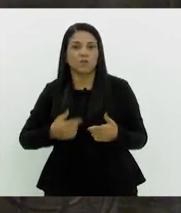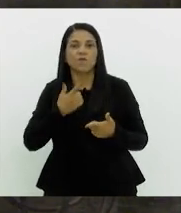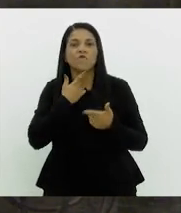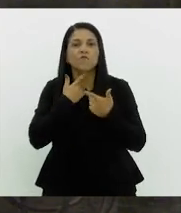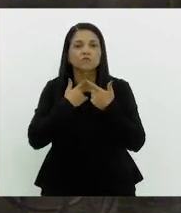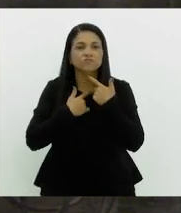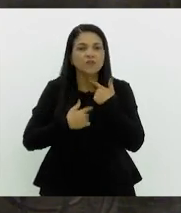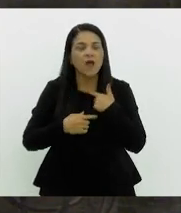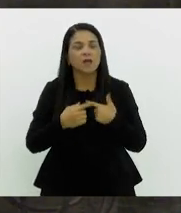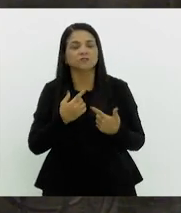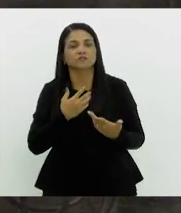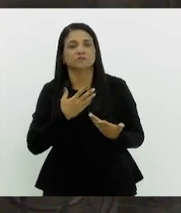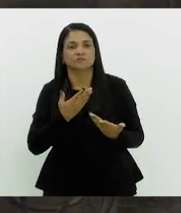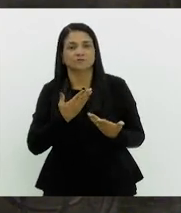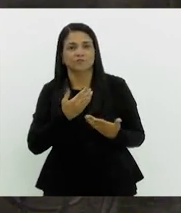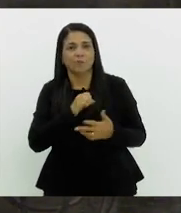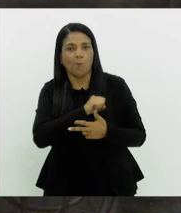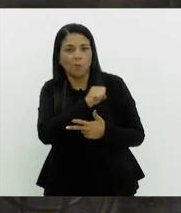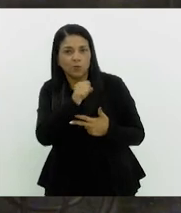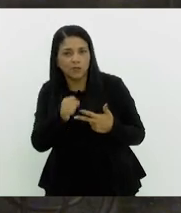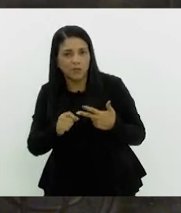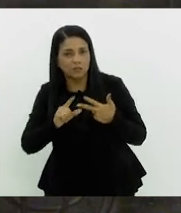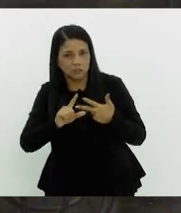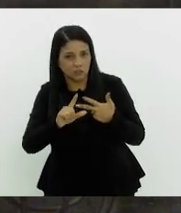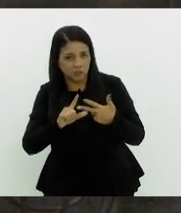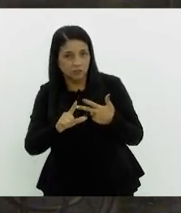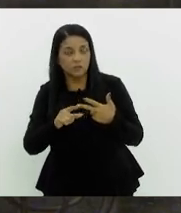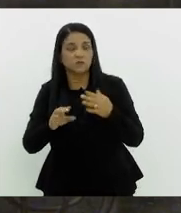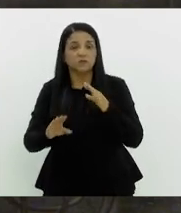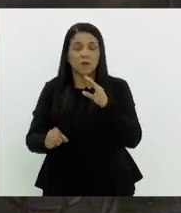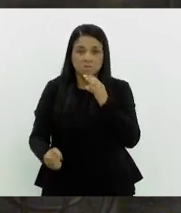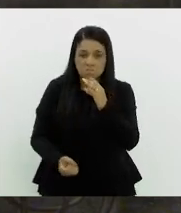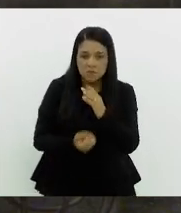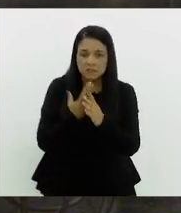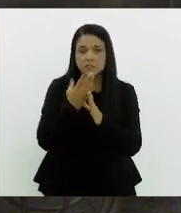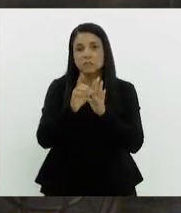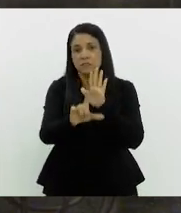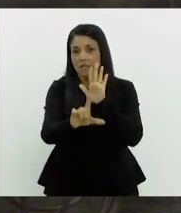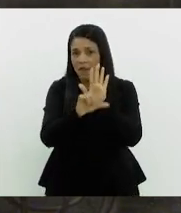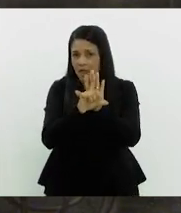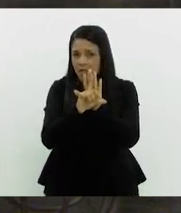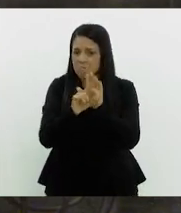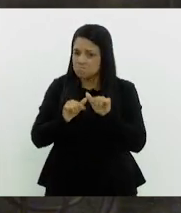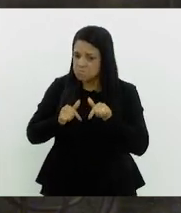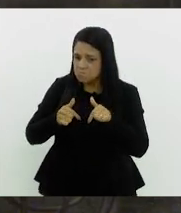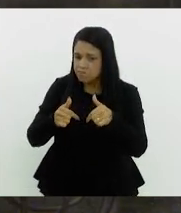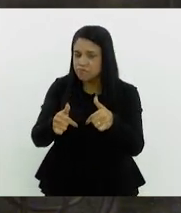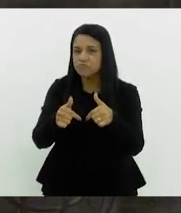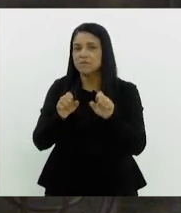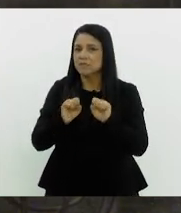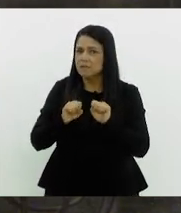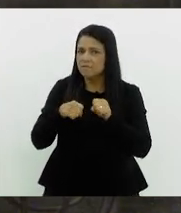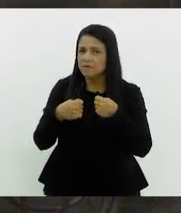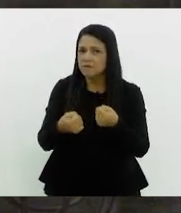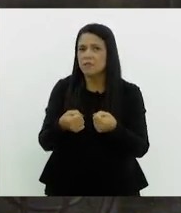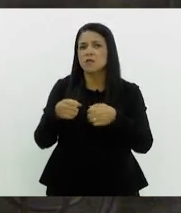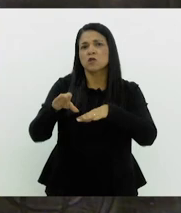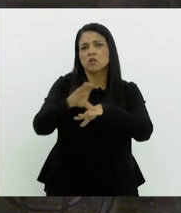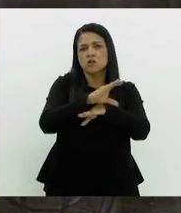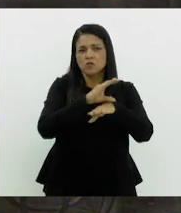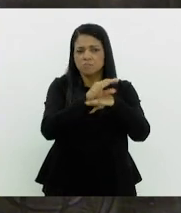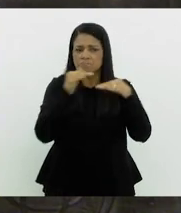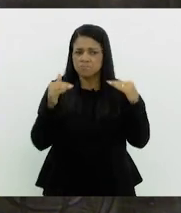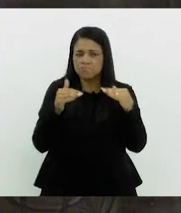poder, de defender a implantação das leis que emanam desse poder, para que elas sejam consideradas constitucionais, sejam colocadas